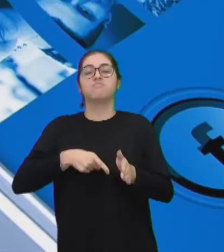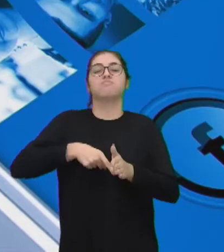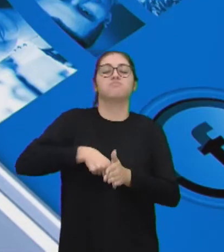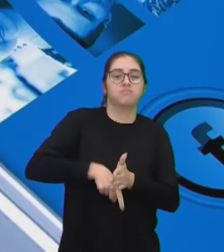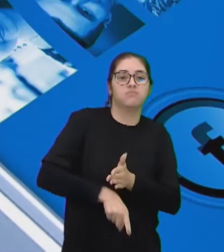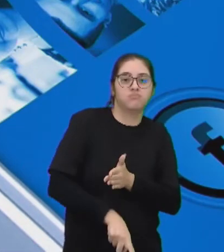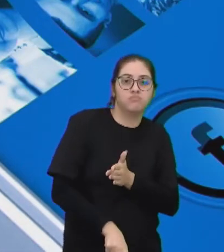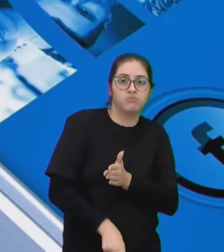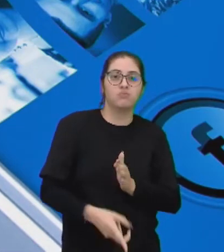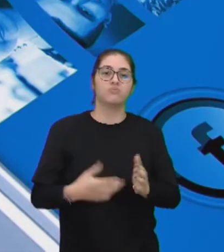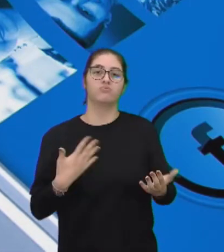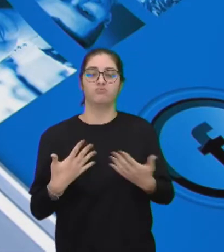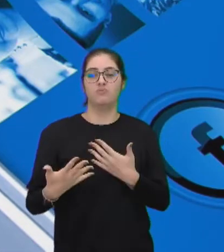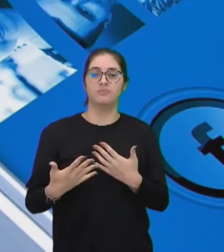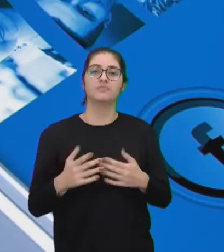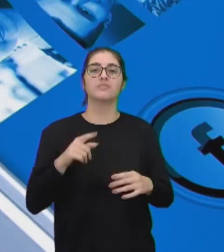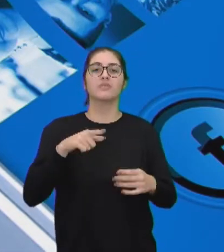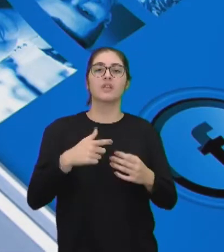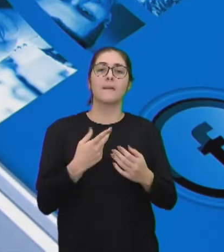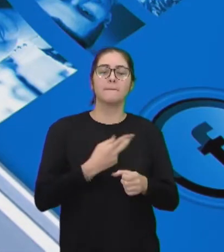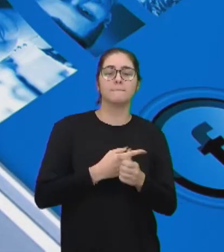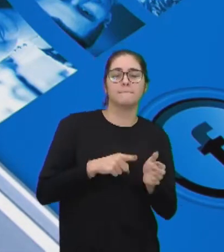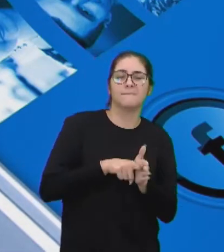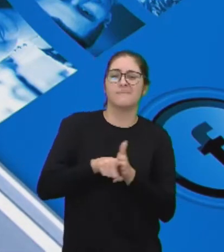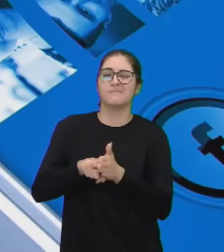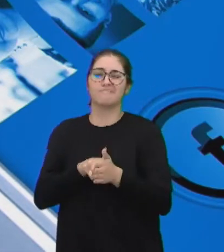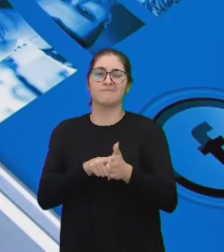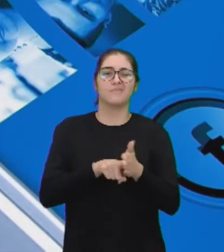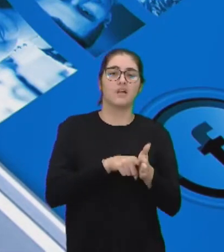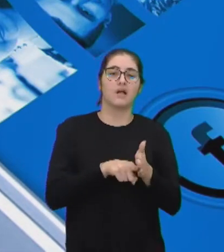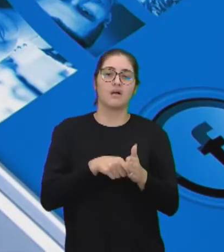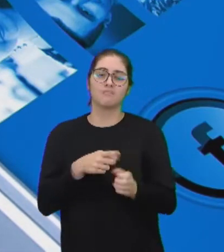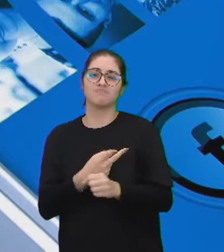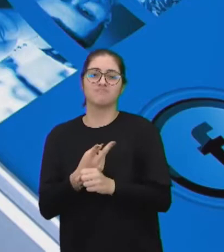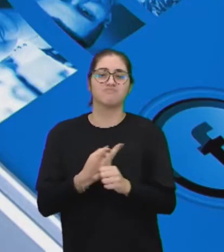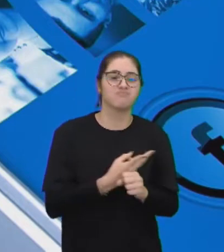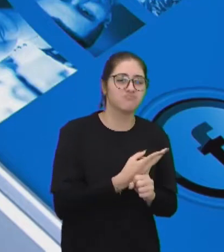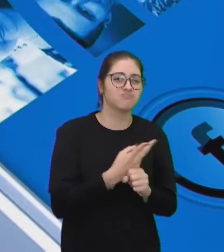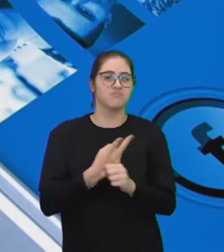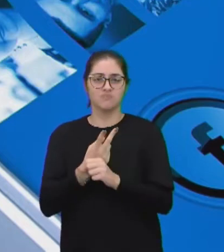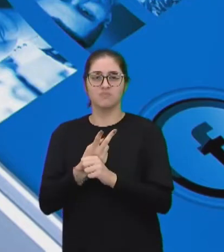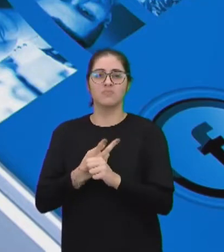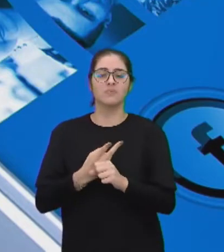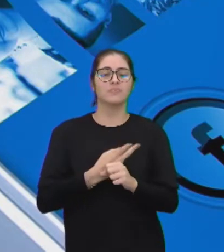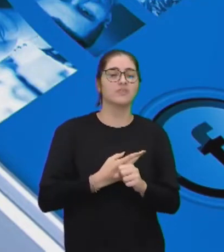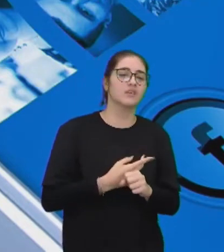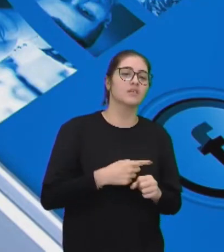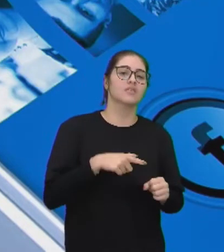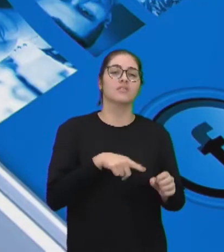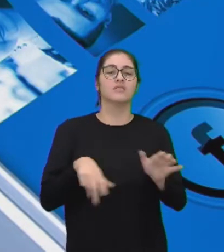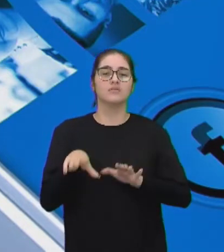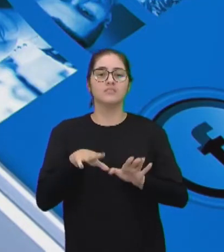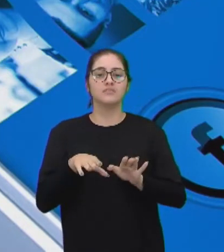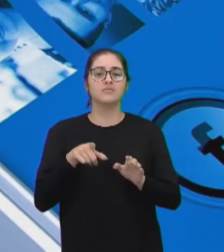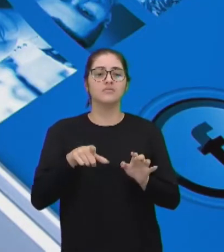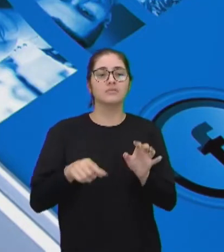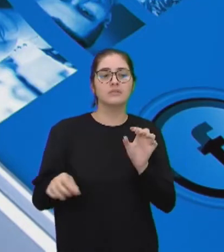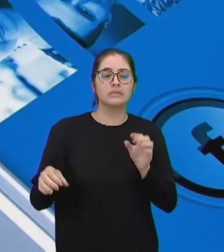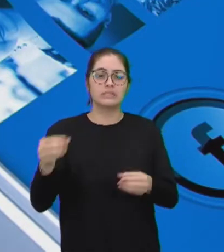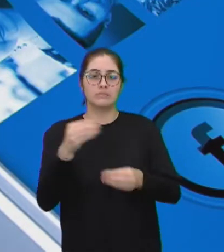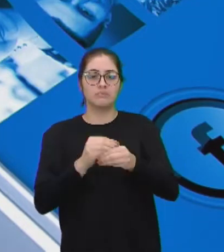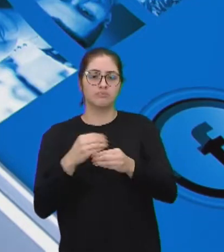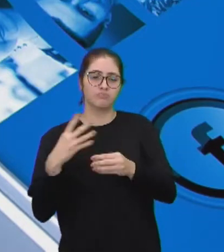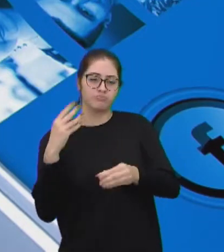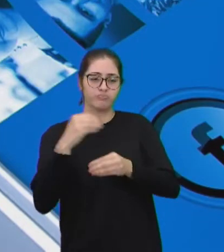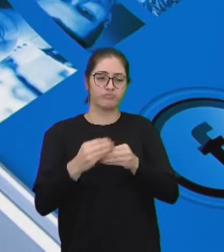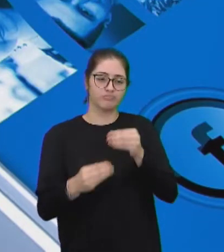desse processo. Então a gente vai pesquisando, buscando essas referências, né? E na hora de construir o